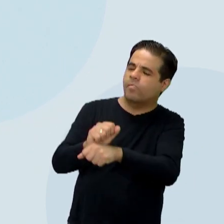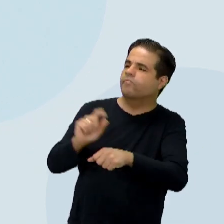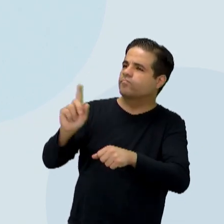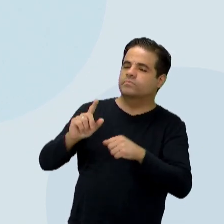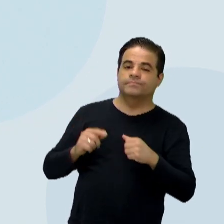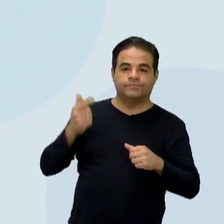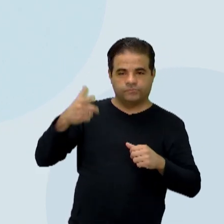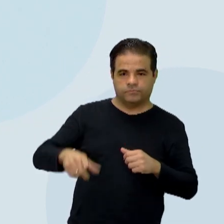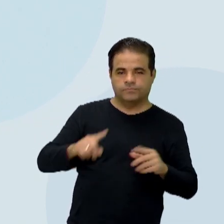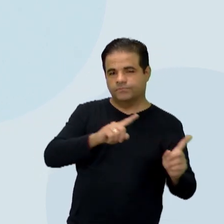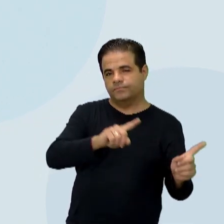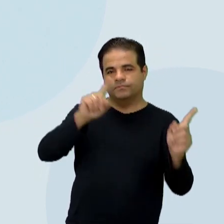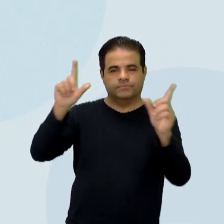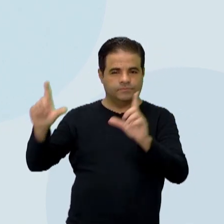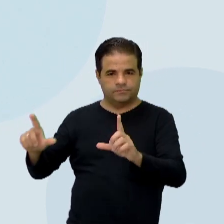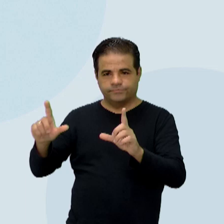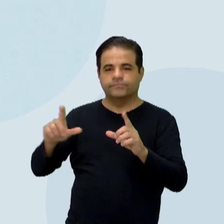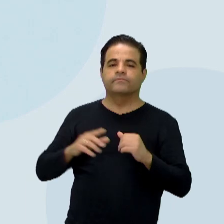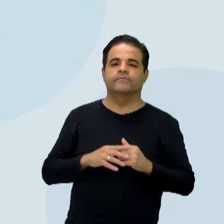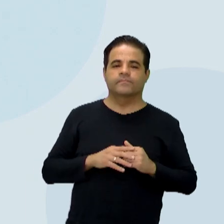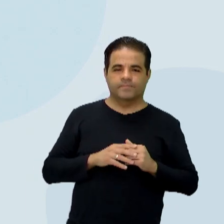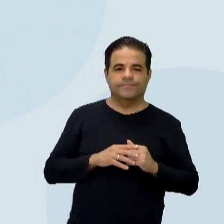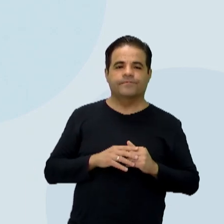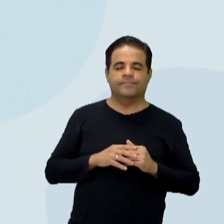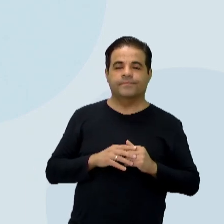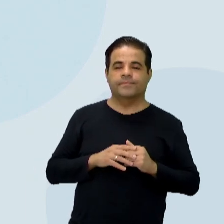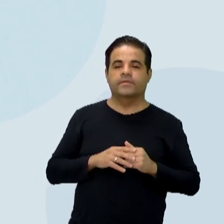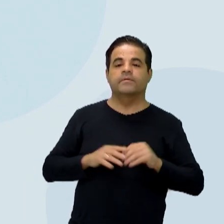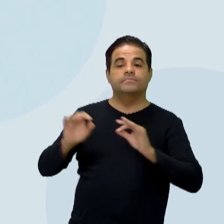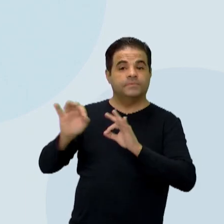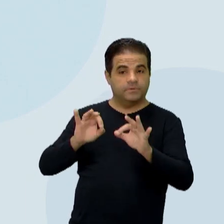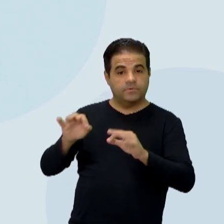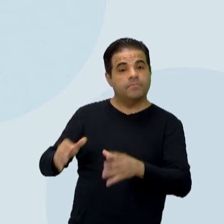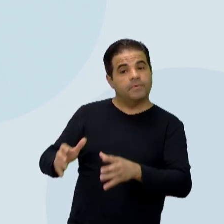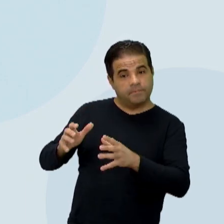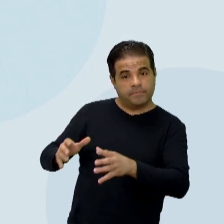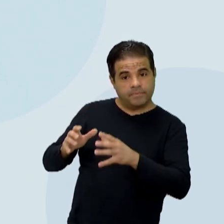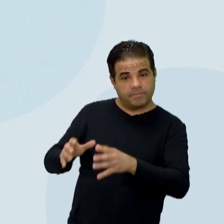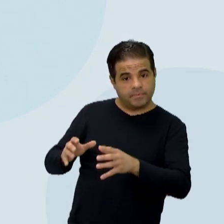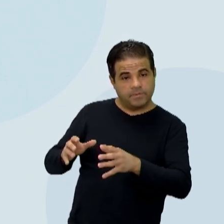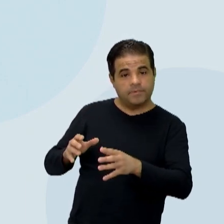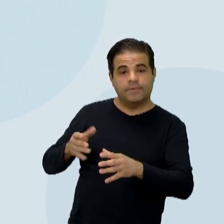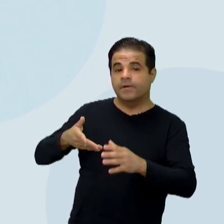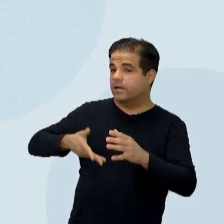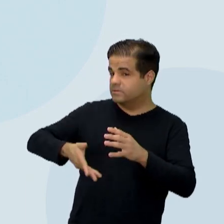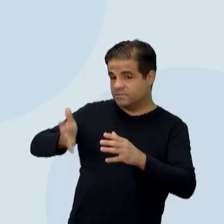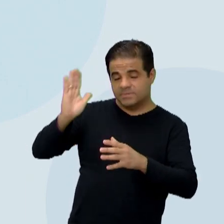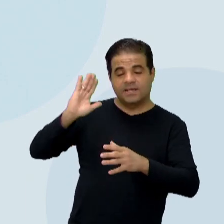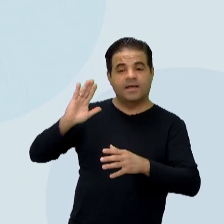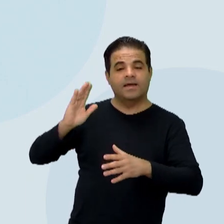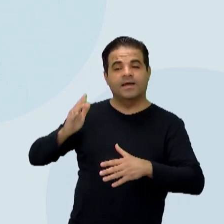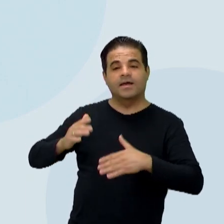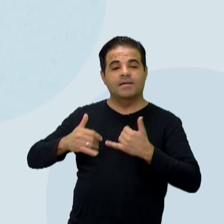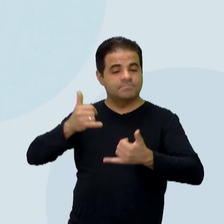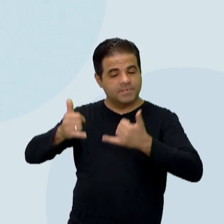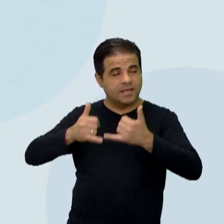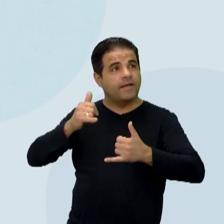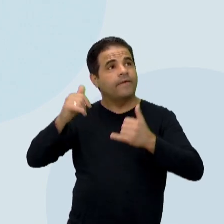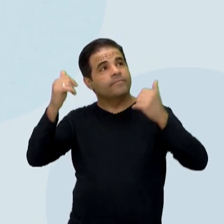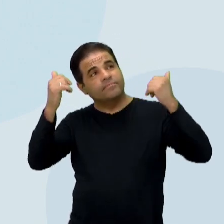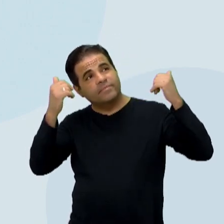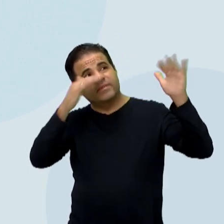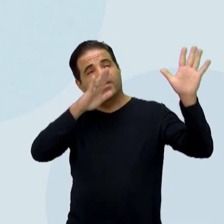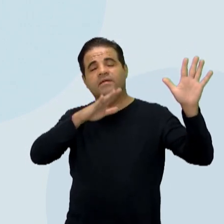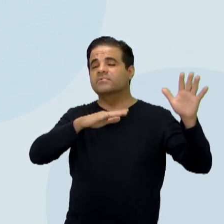Aí no próximo quadro, o Zé Lelé faz o quê, pro? Ele arruma uma bola e sai chutando, começa a petecar a petecando a bola. bola ali e deixa o